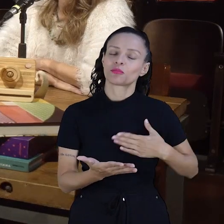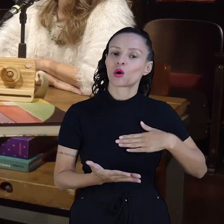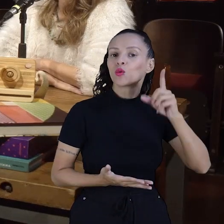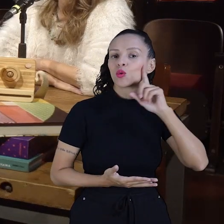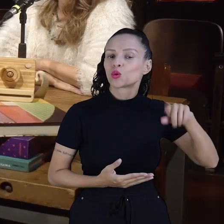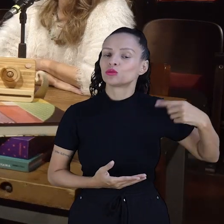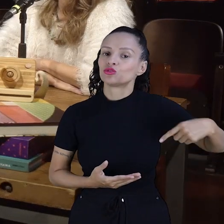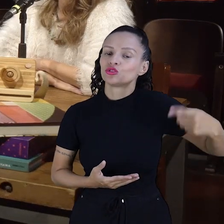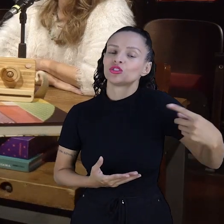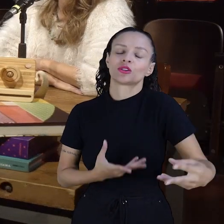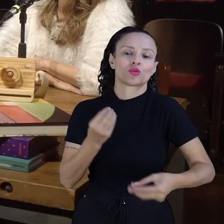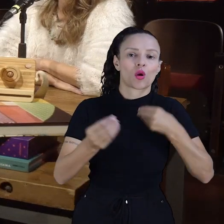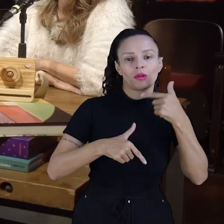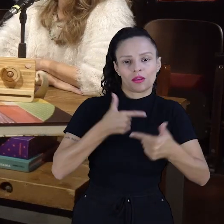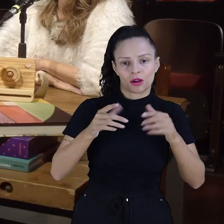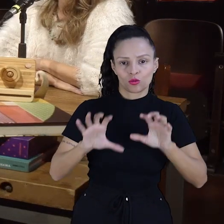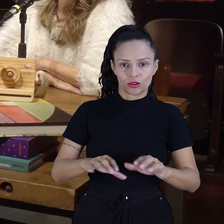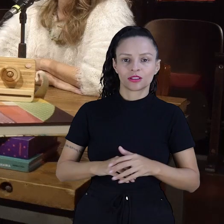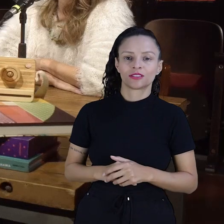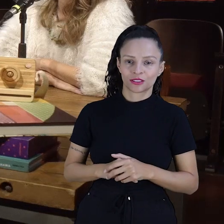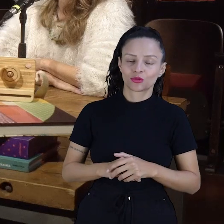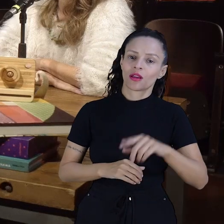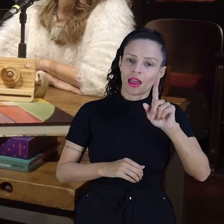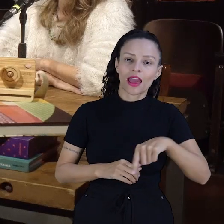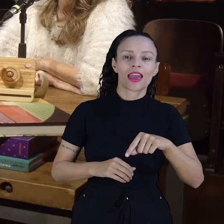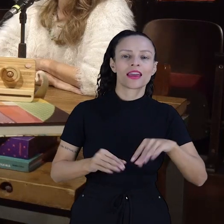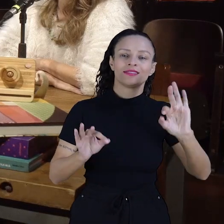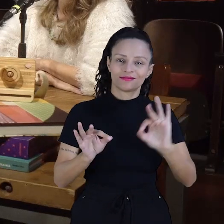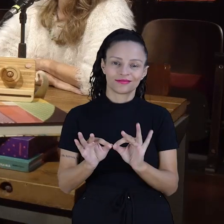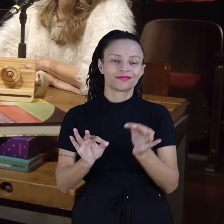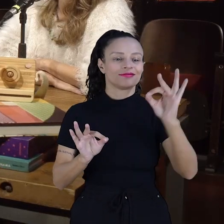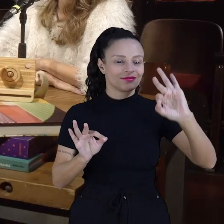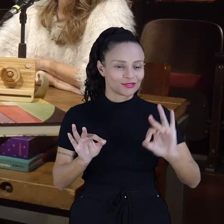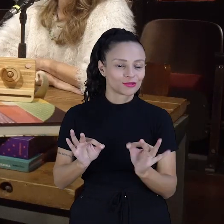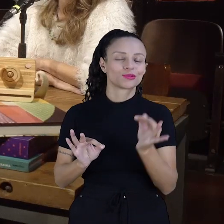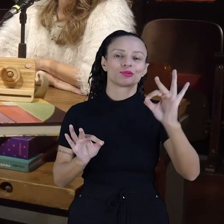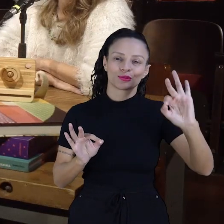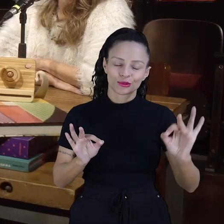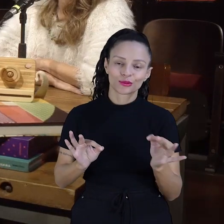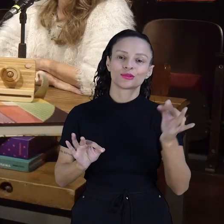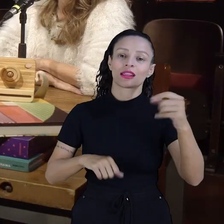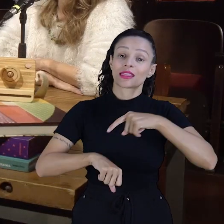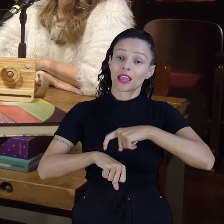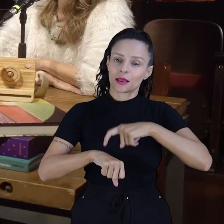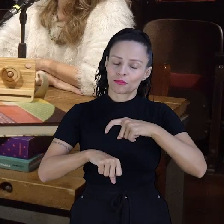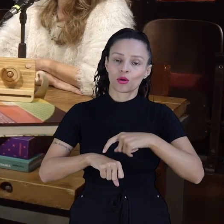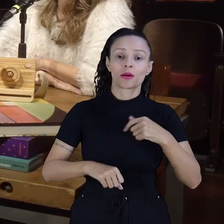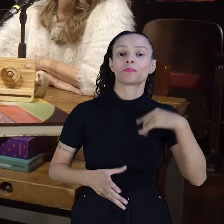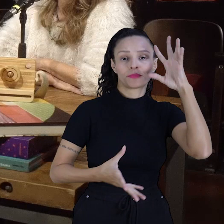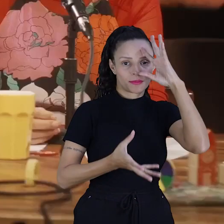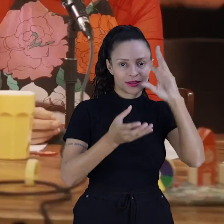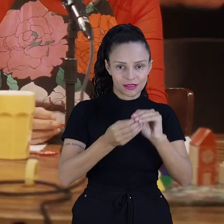desenhando no meu cotidiano como que eu opero com isso. Um patchwork, uma eu colcha vou de fazendo, retalhos. eu vou costurando esse